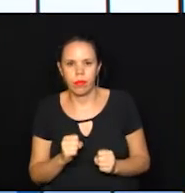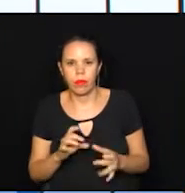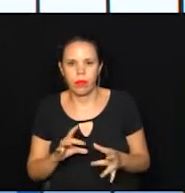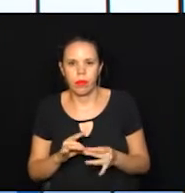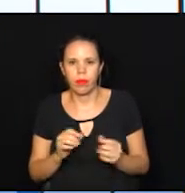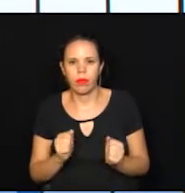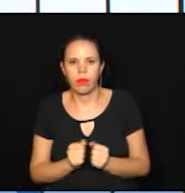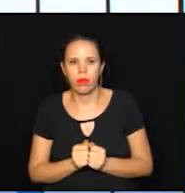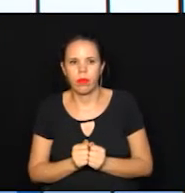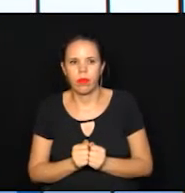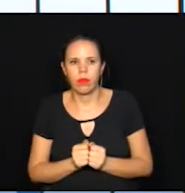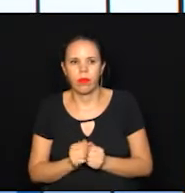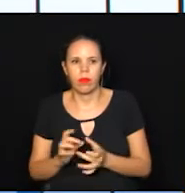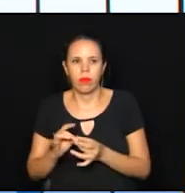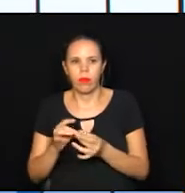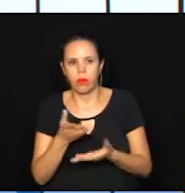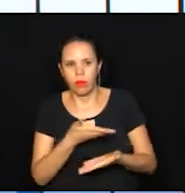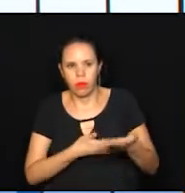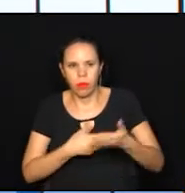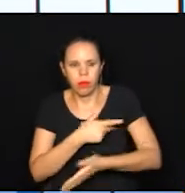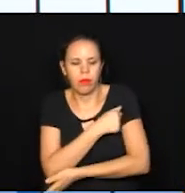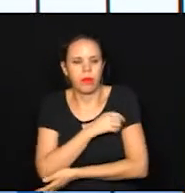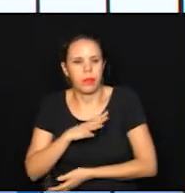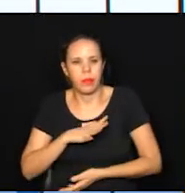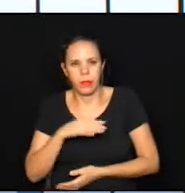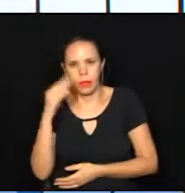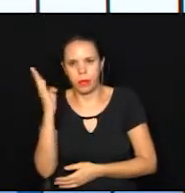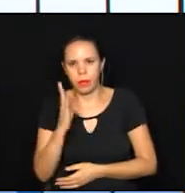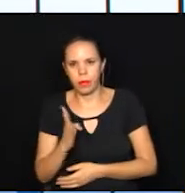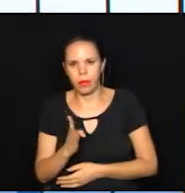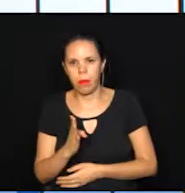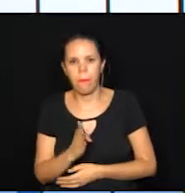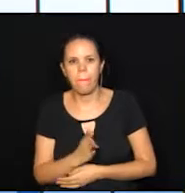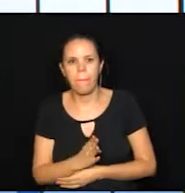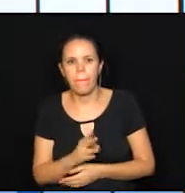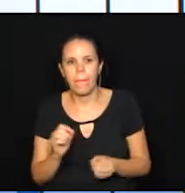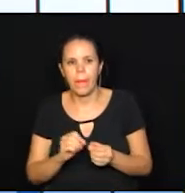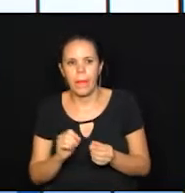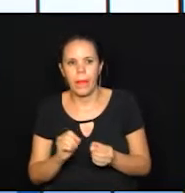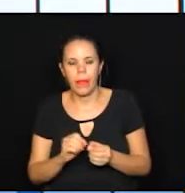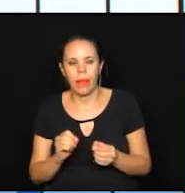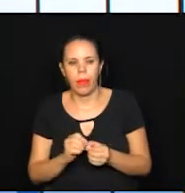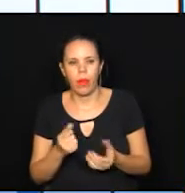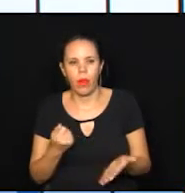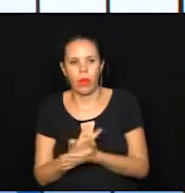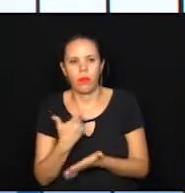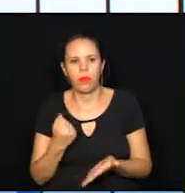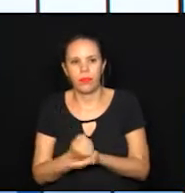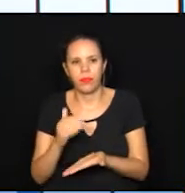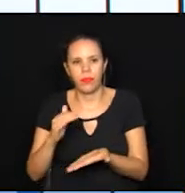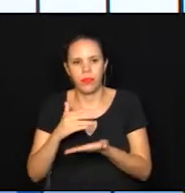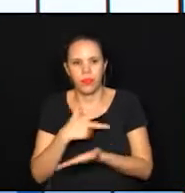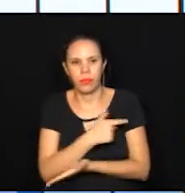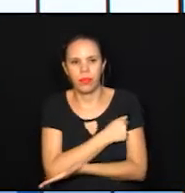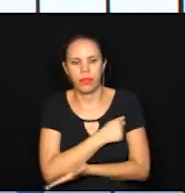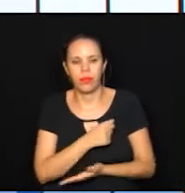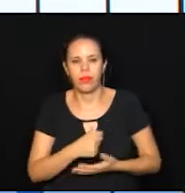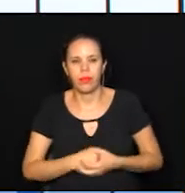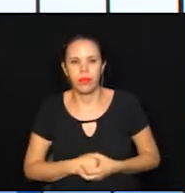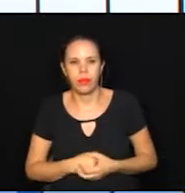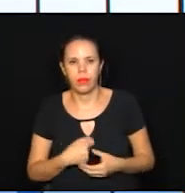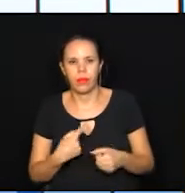juntamente aí com esse consórcio nacional de vacinas das cidades brasileiras, fazer a compra de vacinas por intermédio